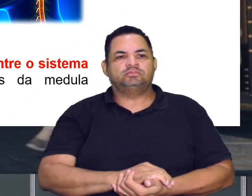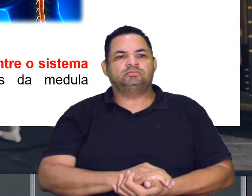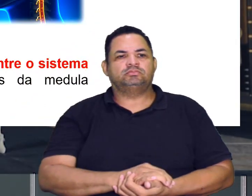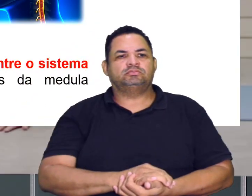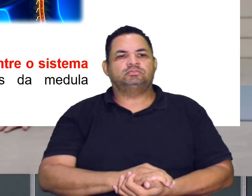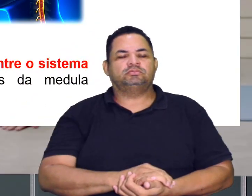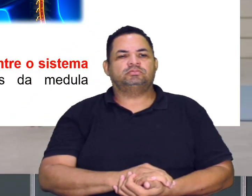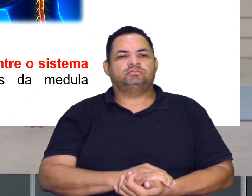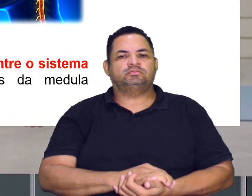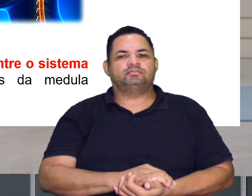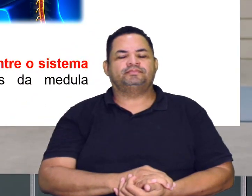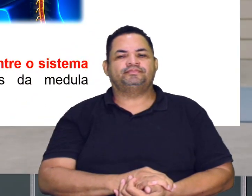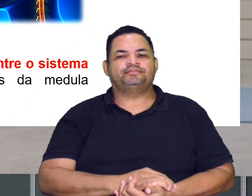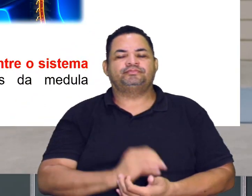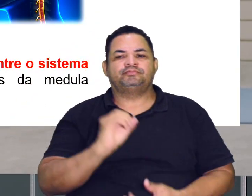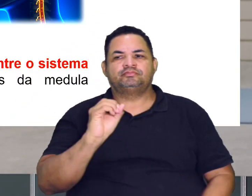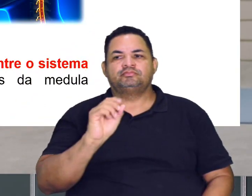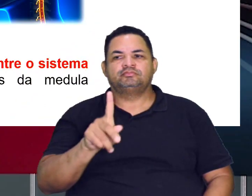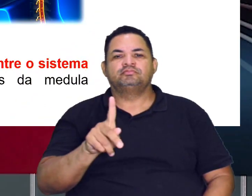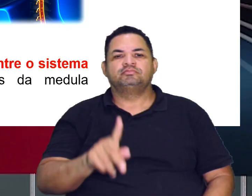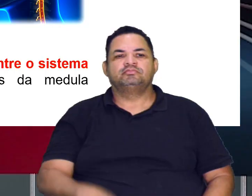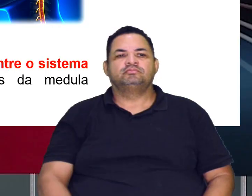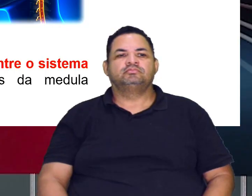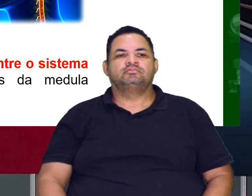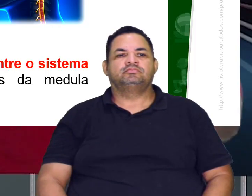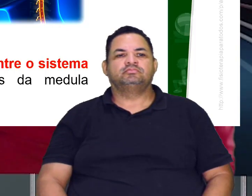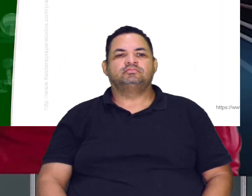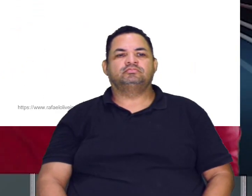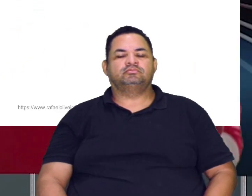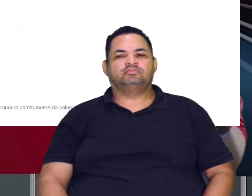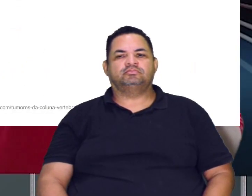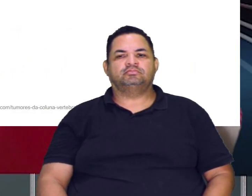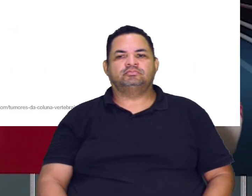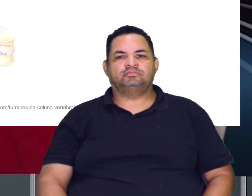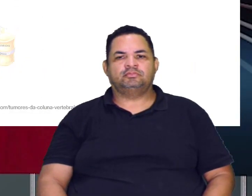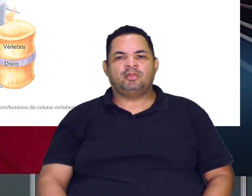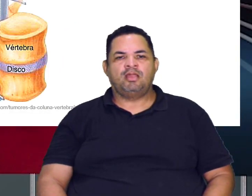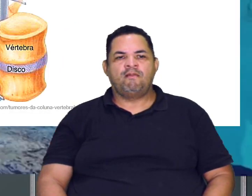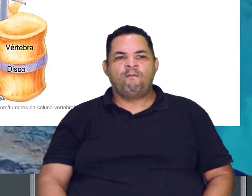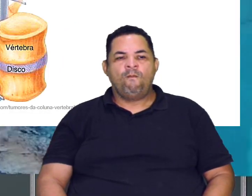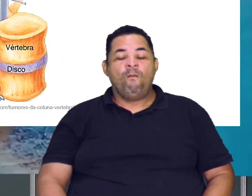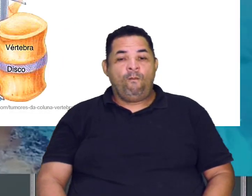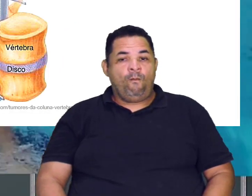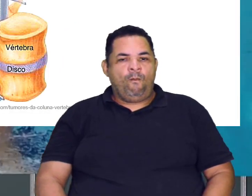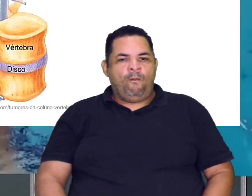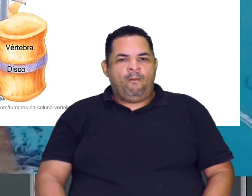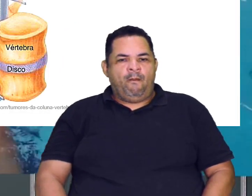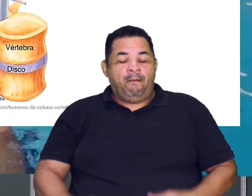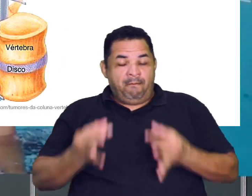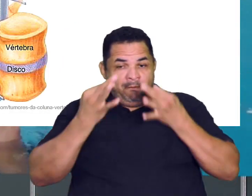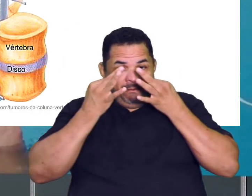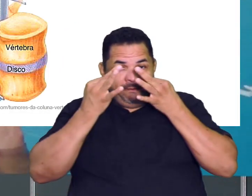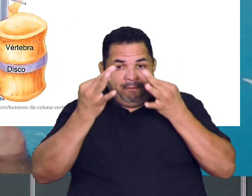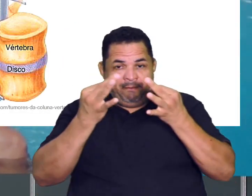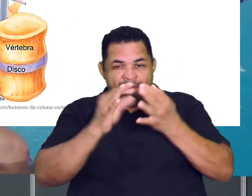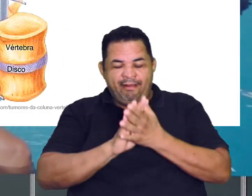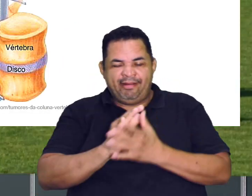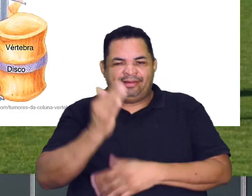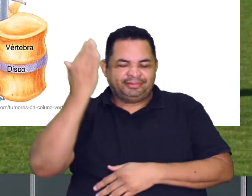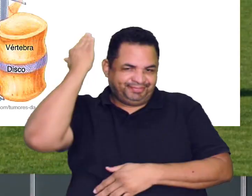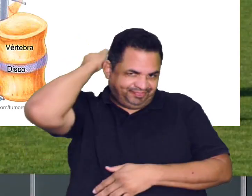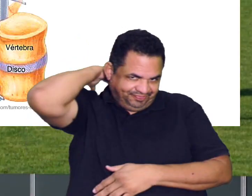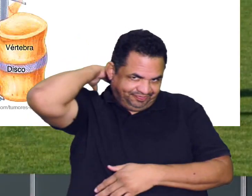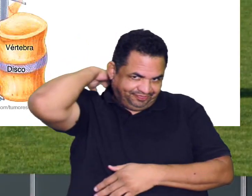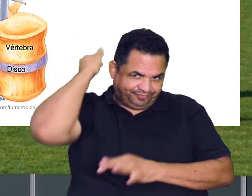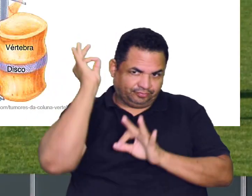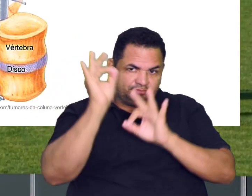aí protegendo essa medula, ok? Muito bom. Parabéns, você está prestando atenção, é isso aí. Essa